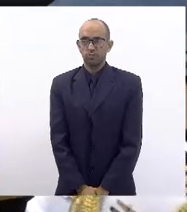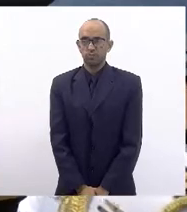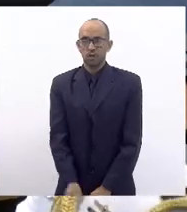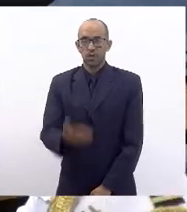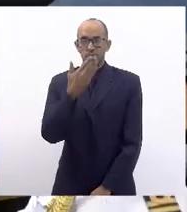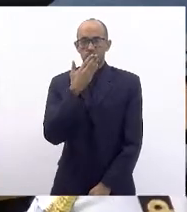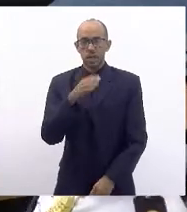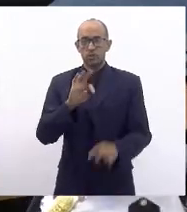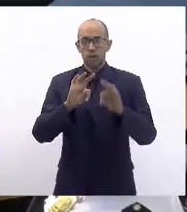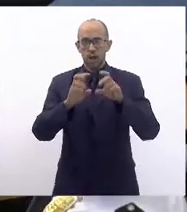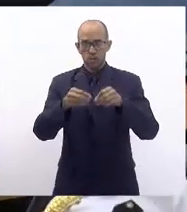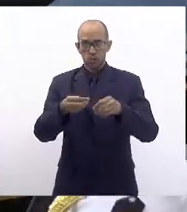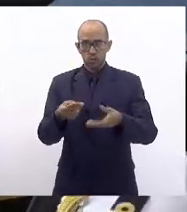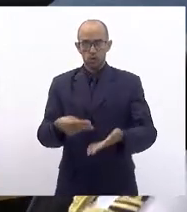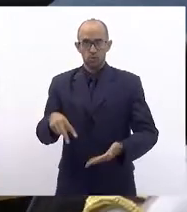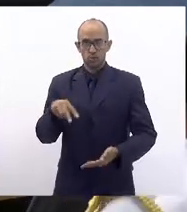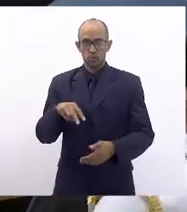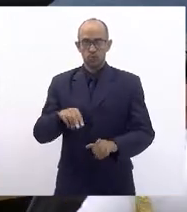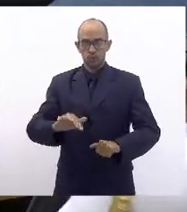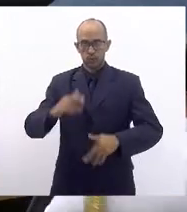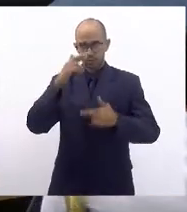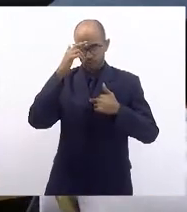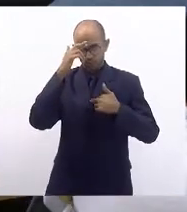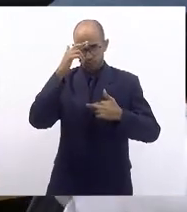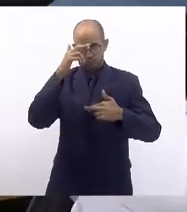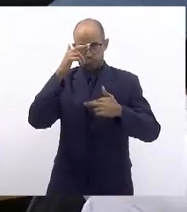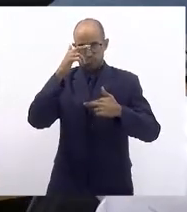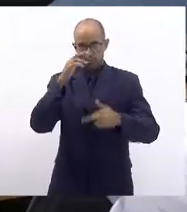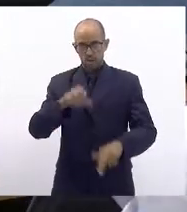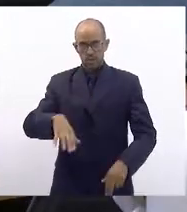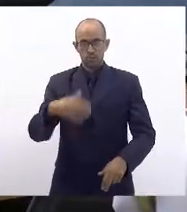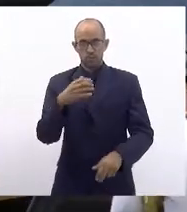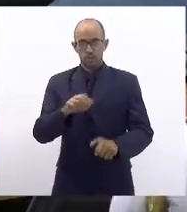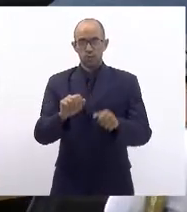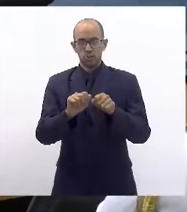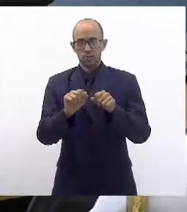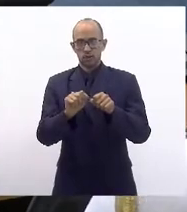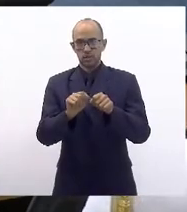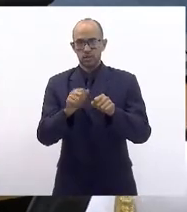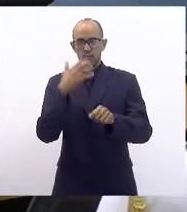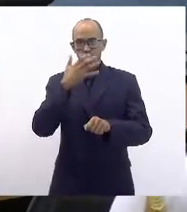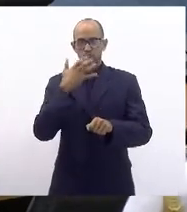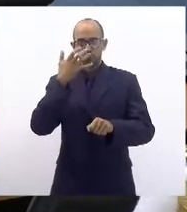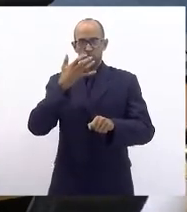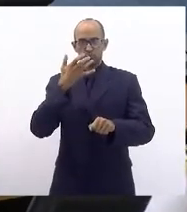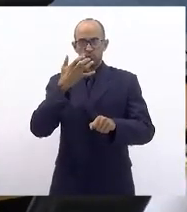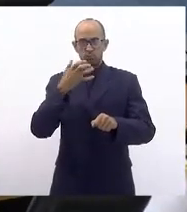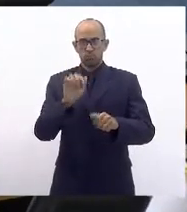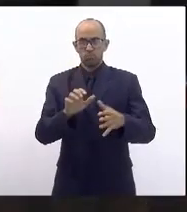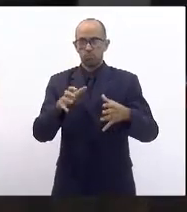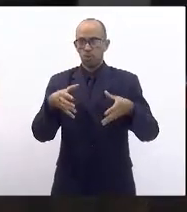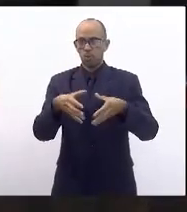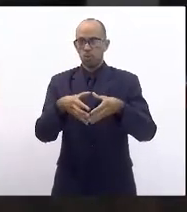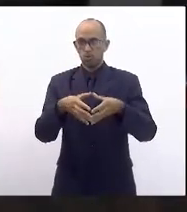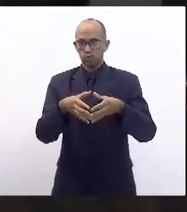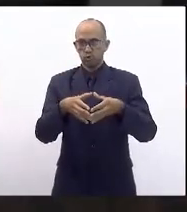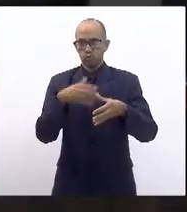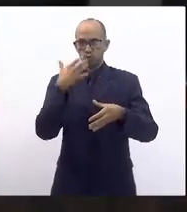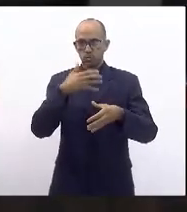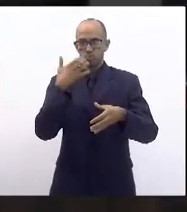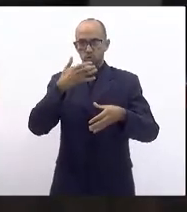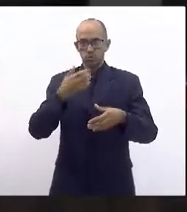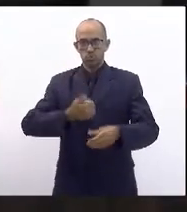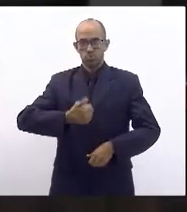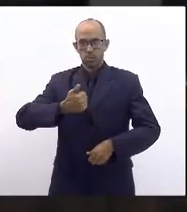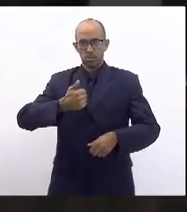Solicito a todos que nos coloca em posição de respeito para ouvirmos o hino nacional executado pela banda de música do Primeiro Batalhão